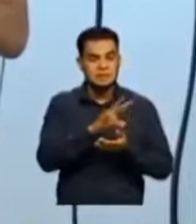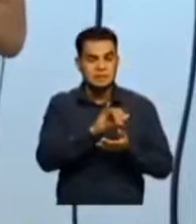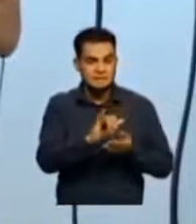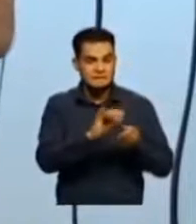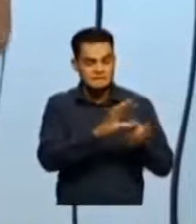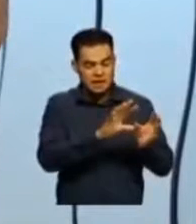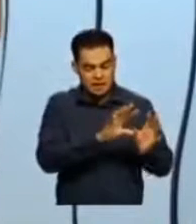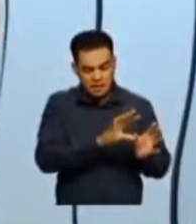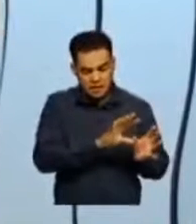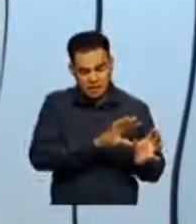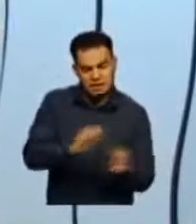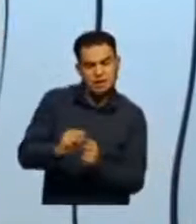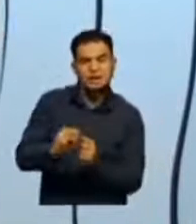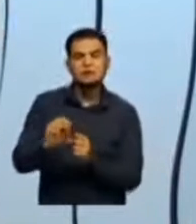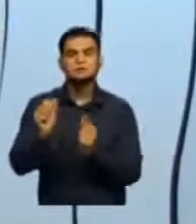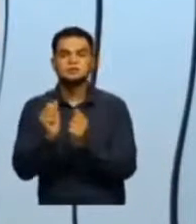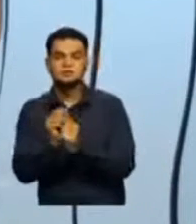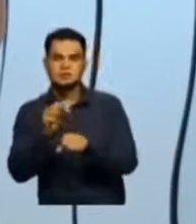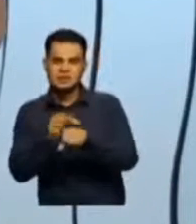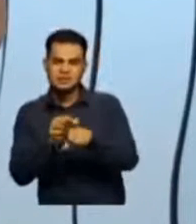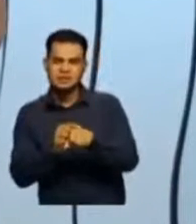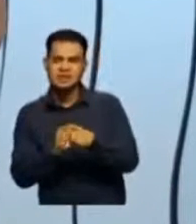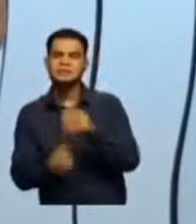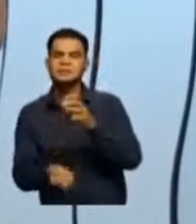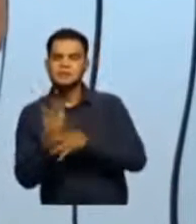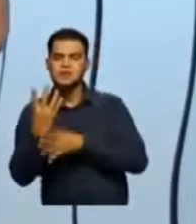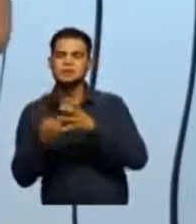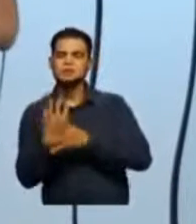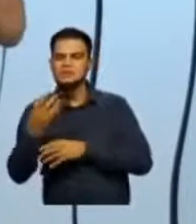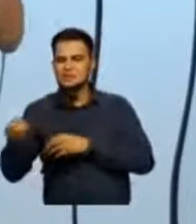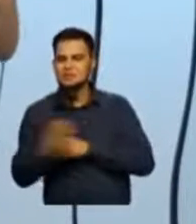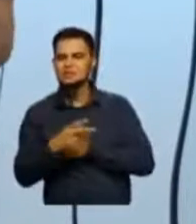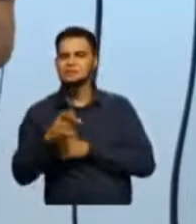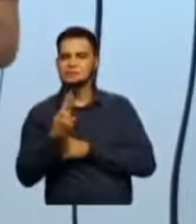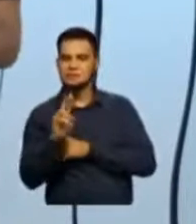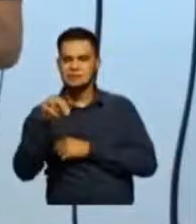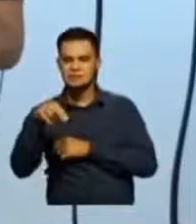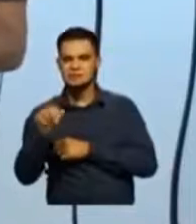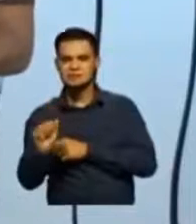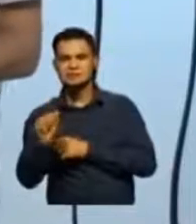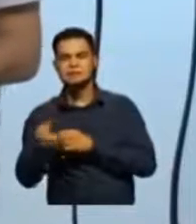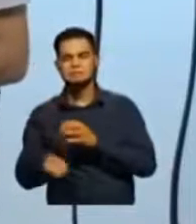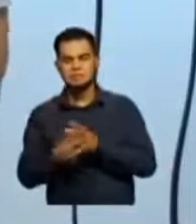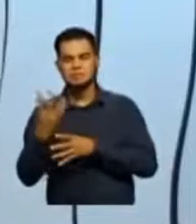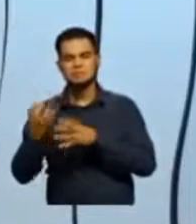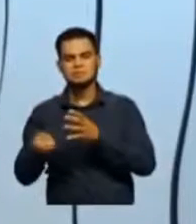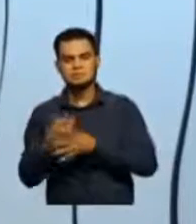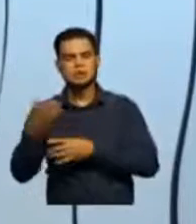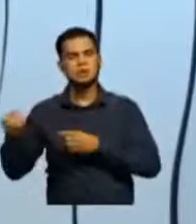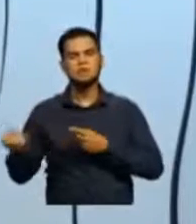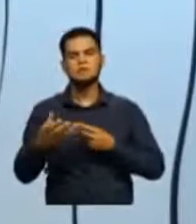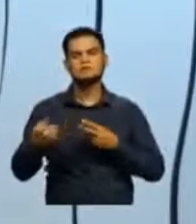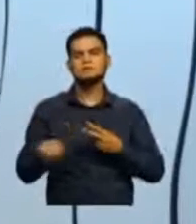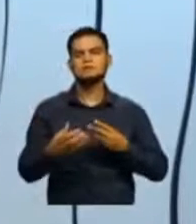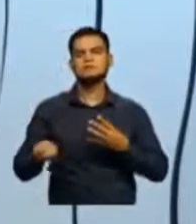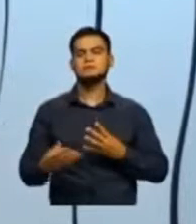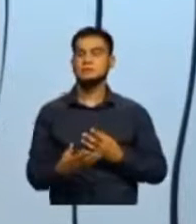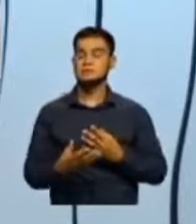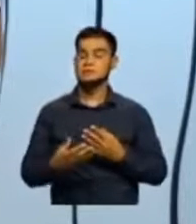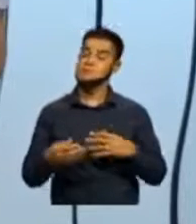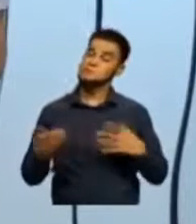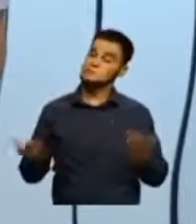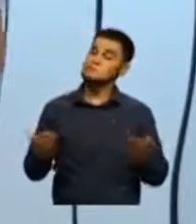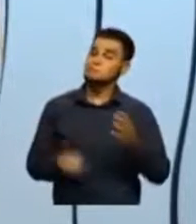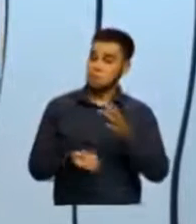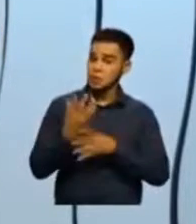célula e produzir novos RNAs virais para a produção de novos vírus. Produziu novos